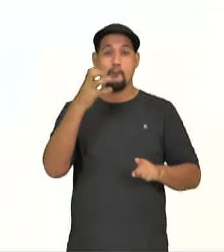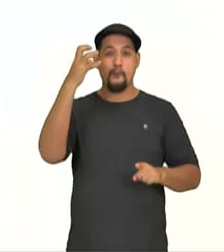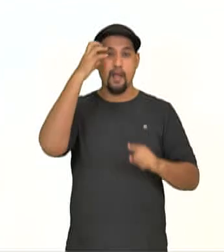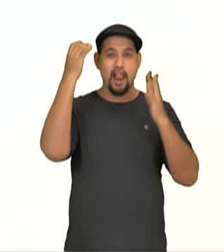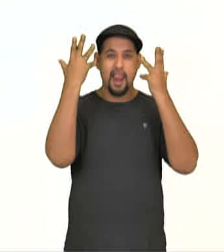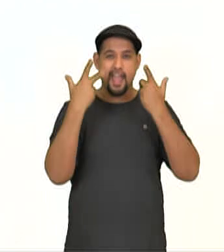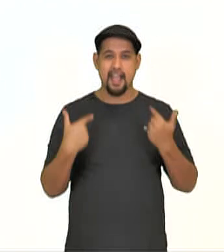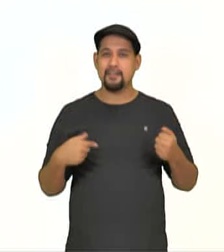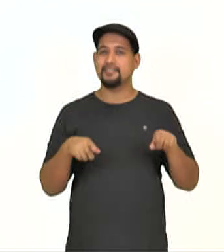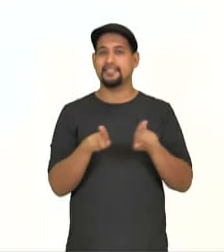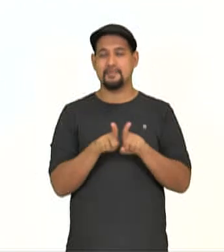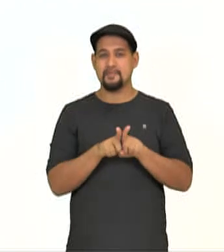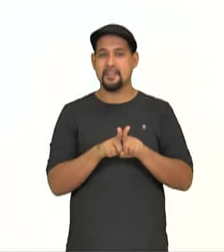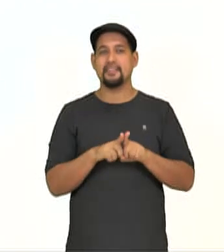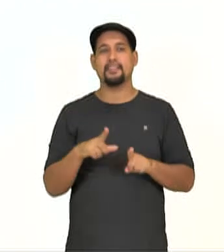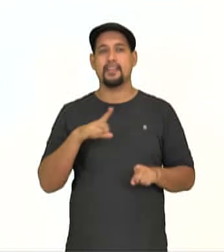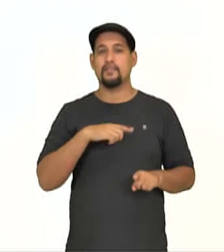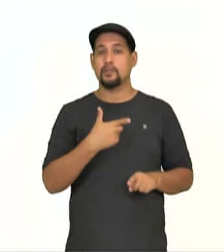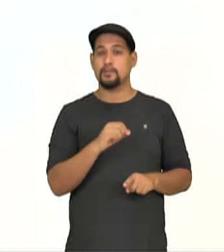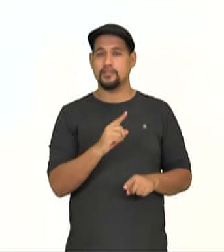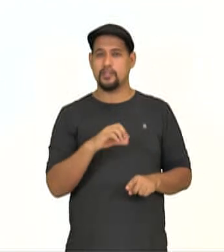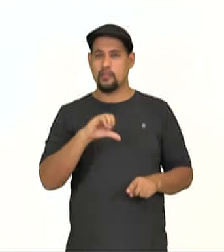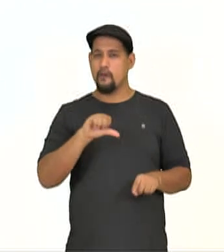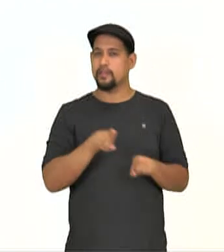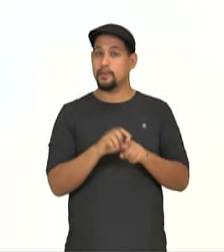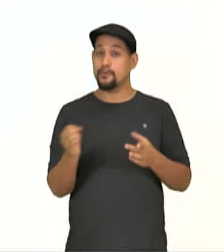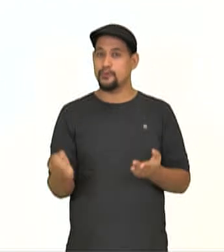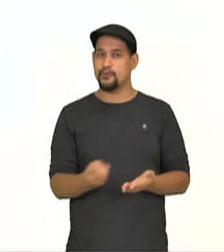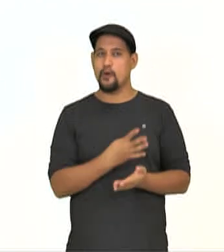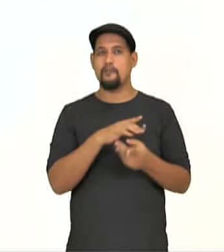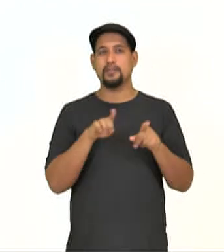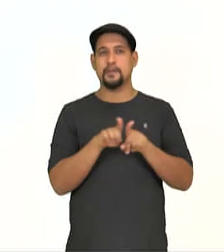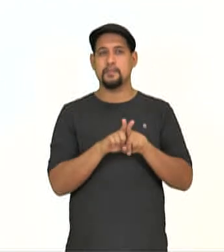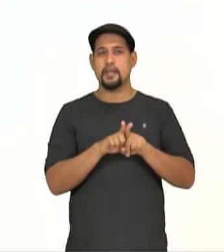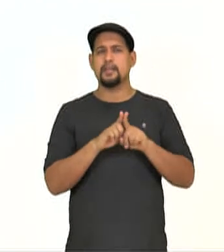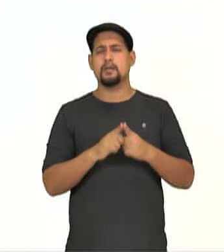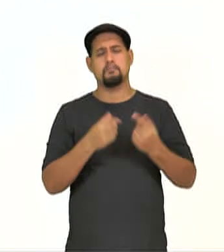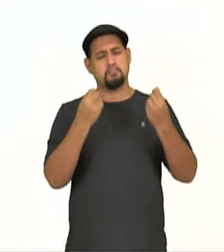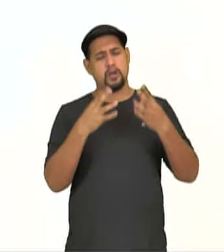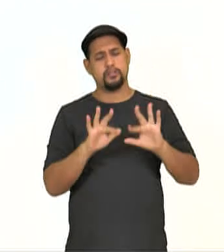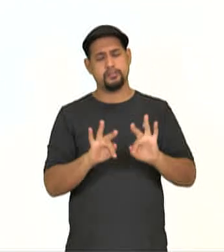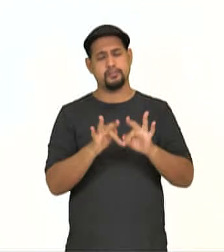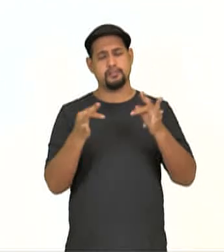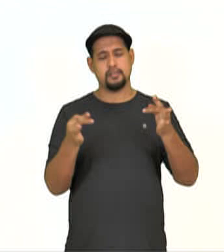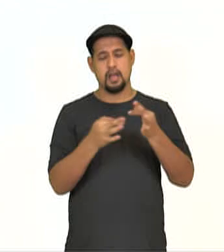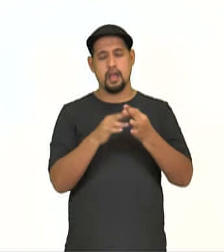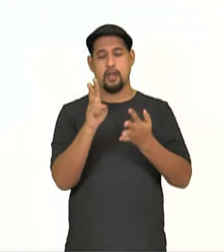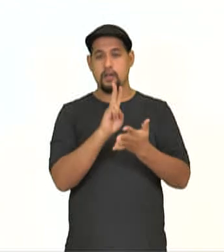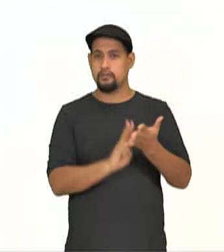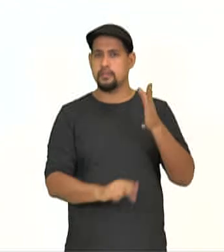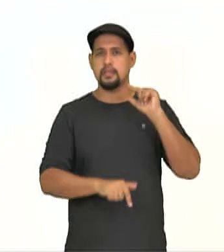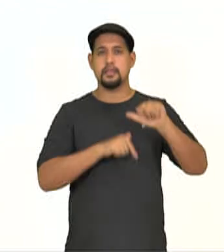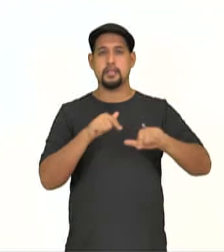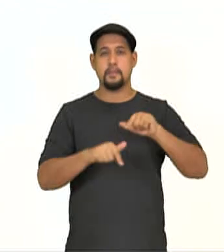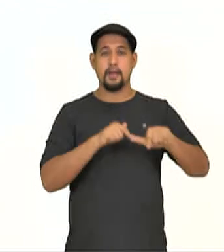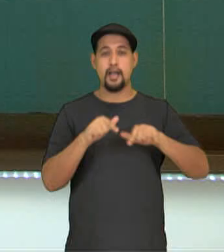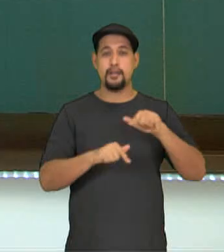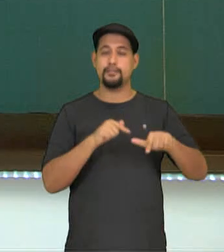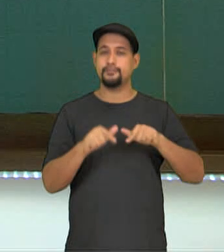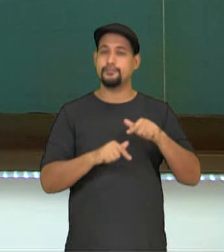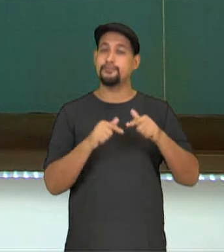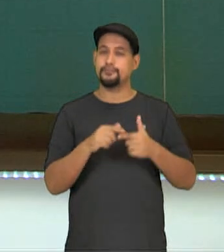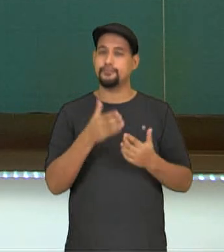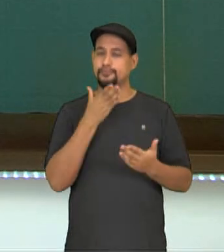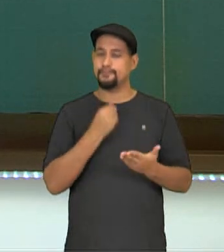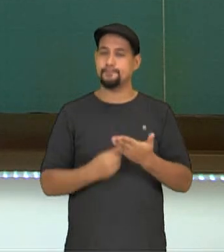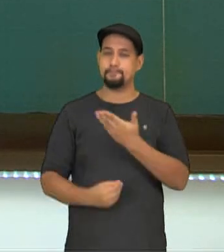e também uma versão 2019, demonstra de forma mais simples uma releitura da obra shakespeariana.